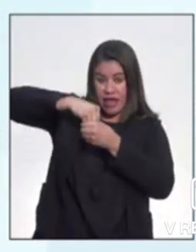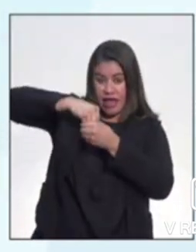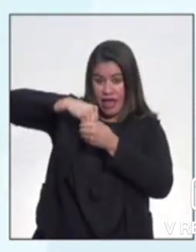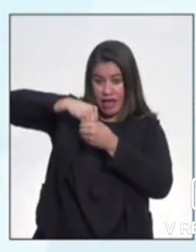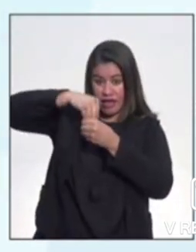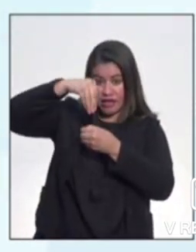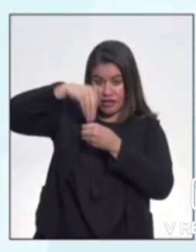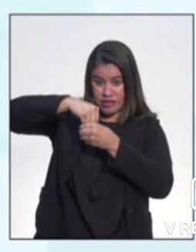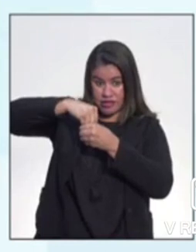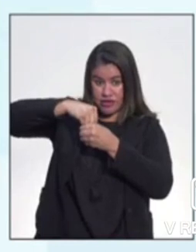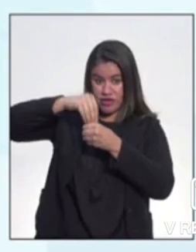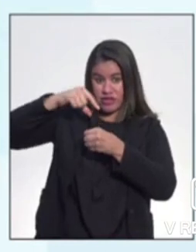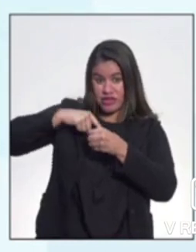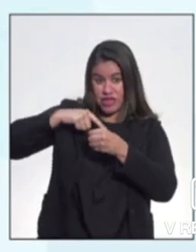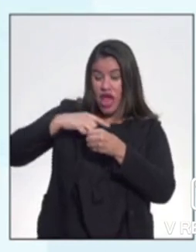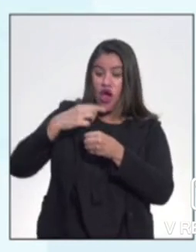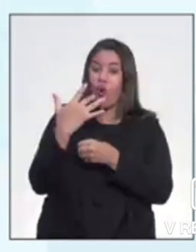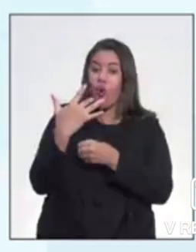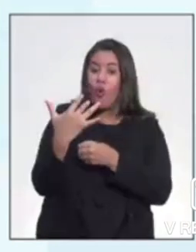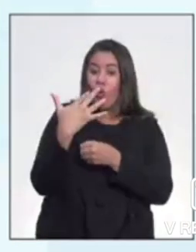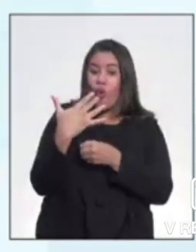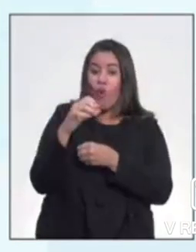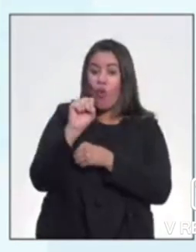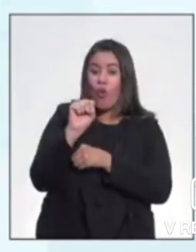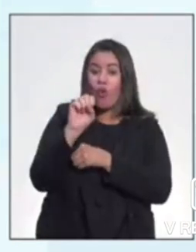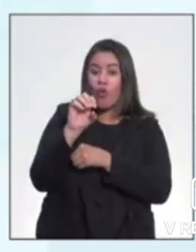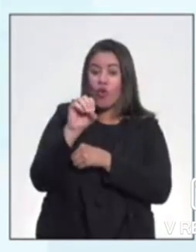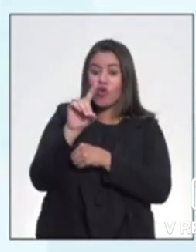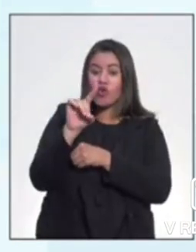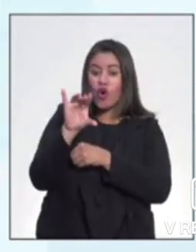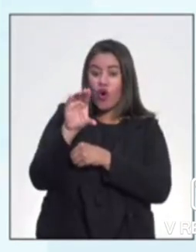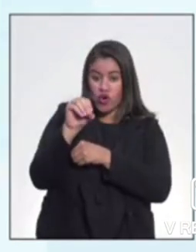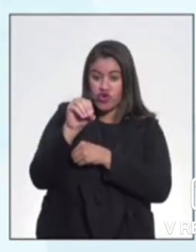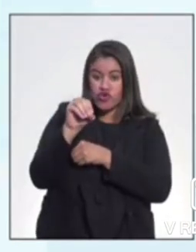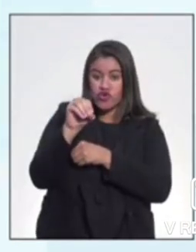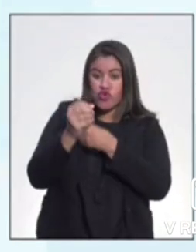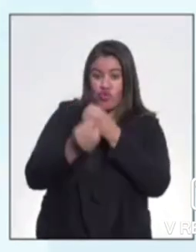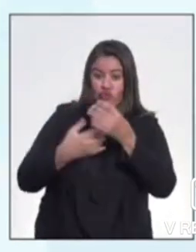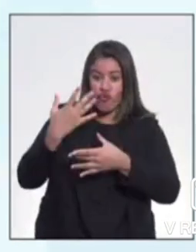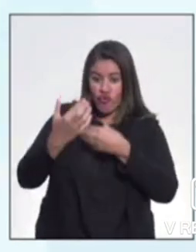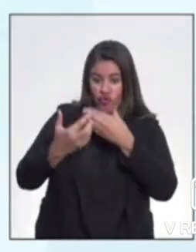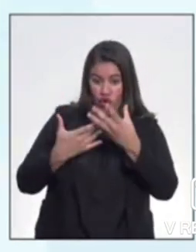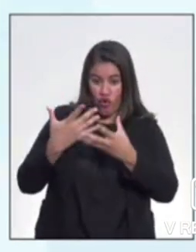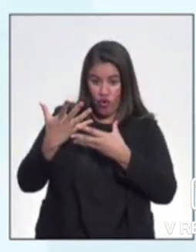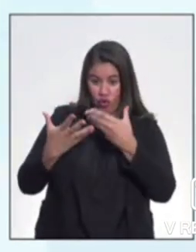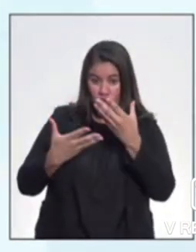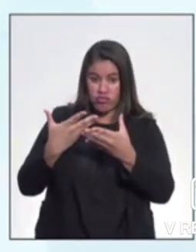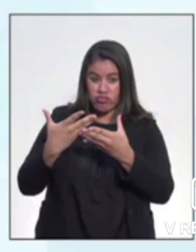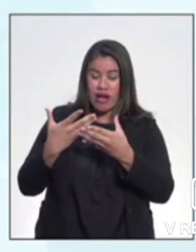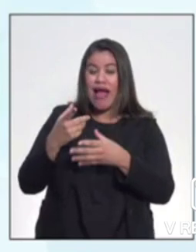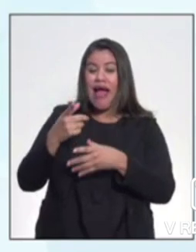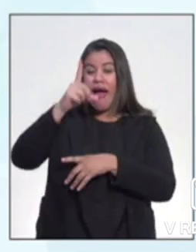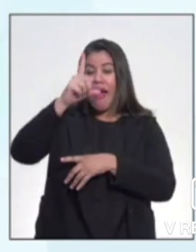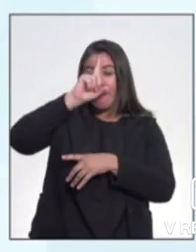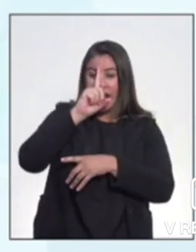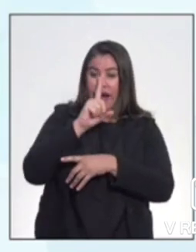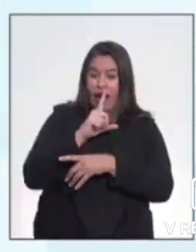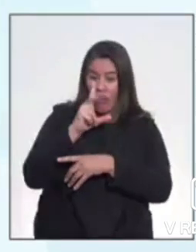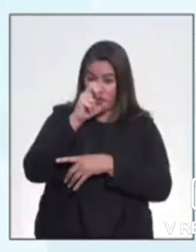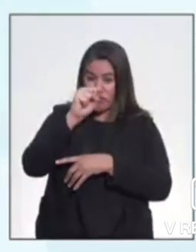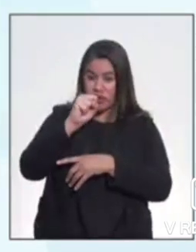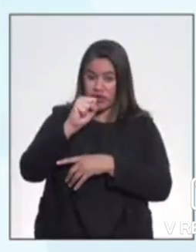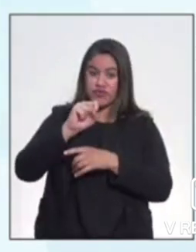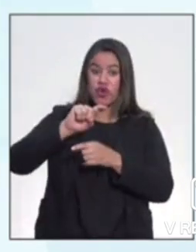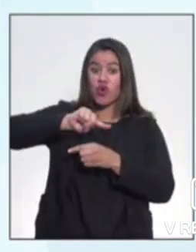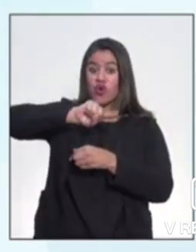Eu tenho aí o exemplo da coloração do sódio no fogo, que é aquela cor mais intensa, né? Aquele amarelo intenso. Do lado eu